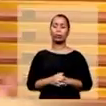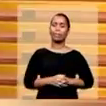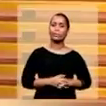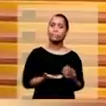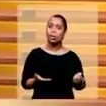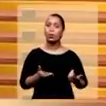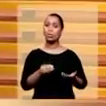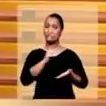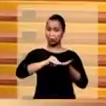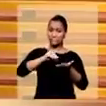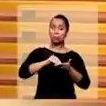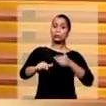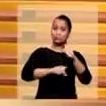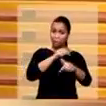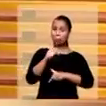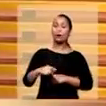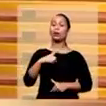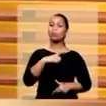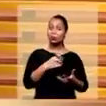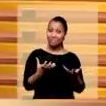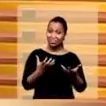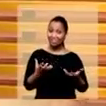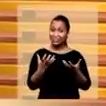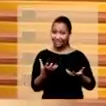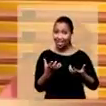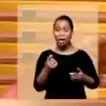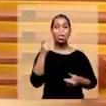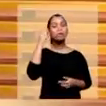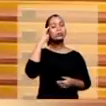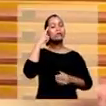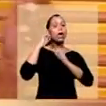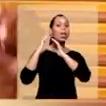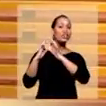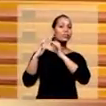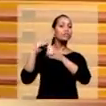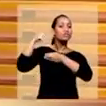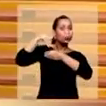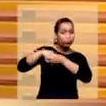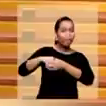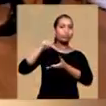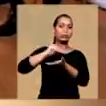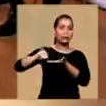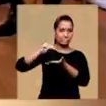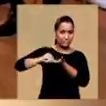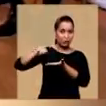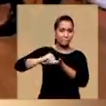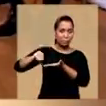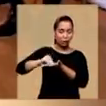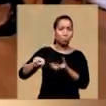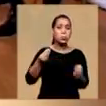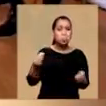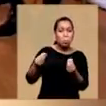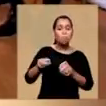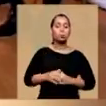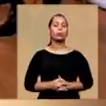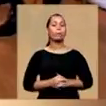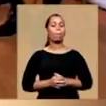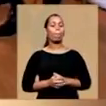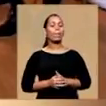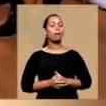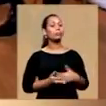Letícia? A Secretaria do Trabalho está querendo inserir esse tipo de reflexão lá na pasta, né? Como é que isso vai